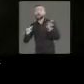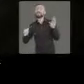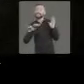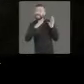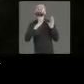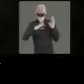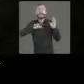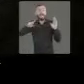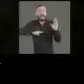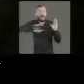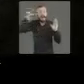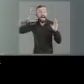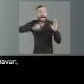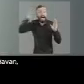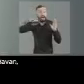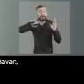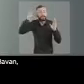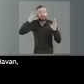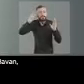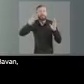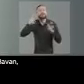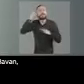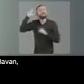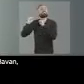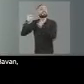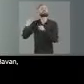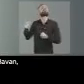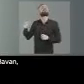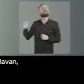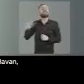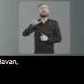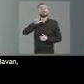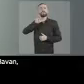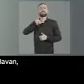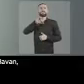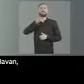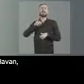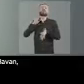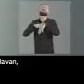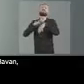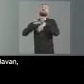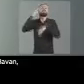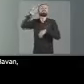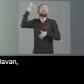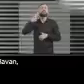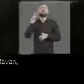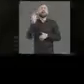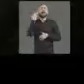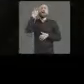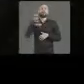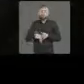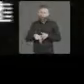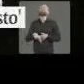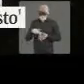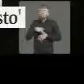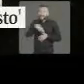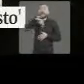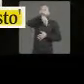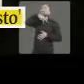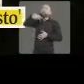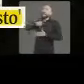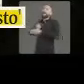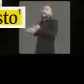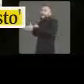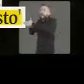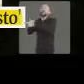configura Crime eleitoral grave Um dos empresários Que estaria envolvido É Luciano Hang Dono da rede Havan Que já foi denunciado